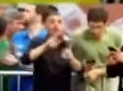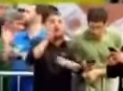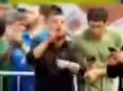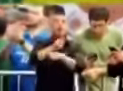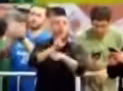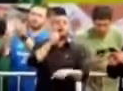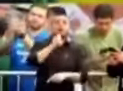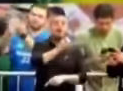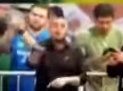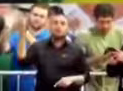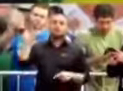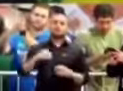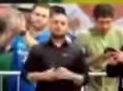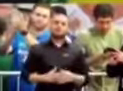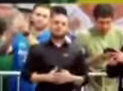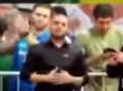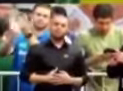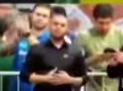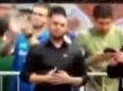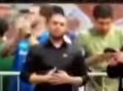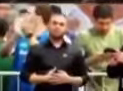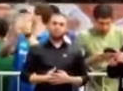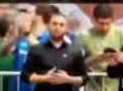proteção das mulheres.